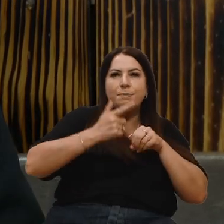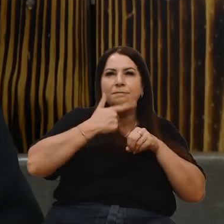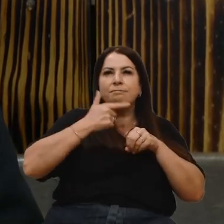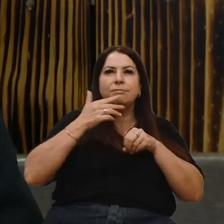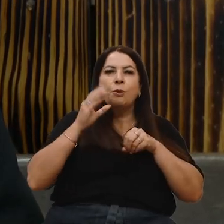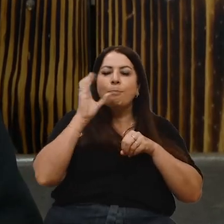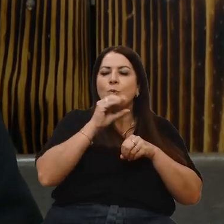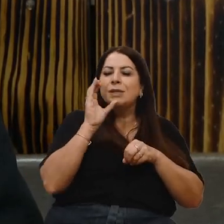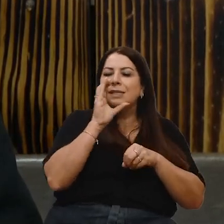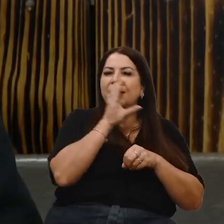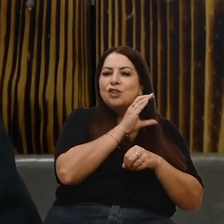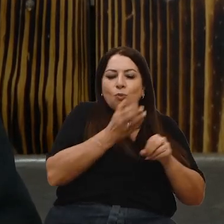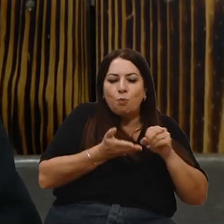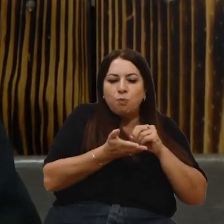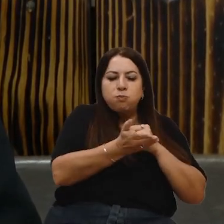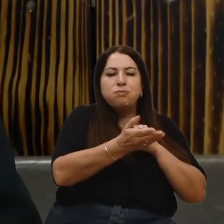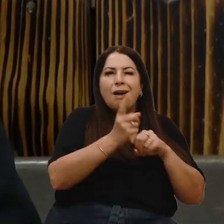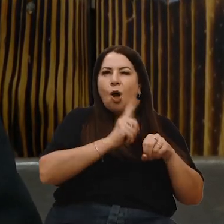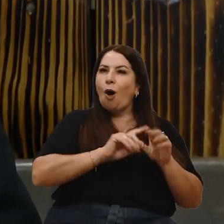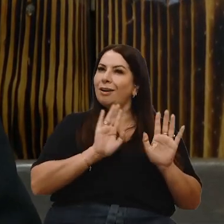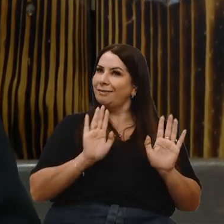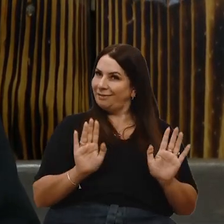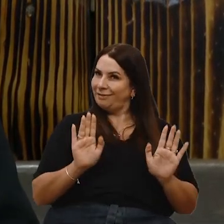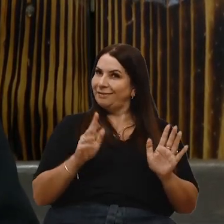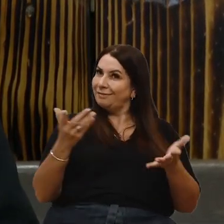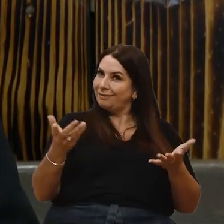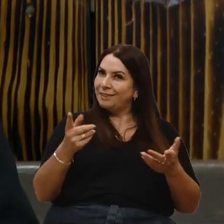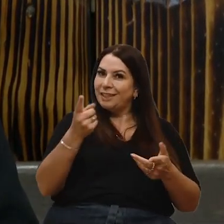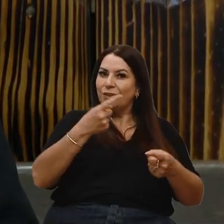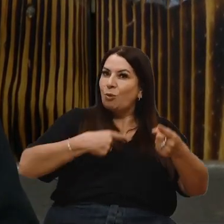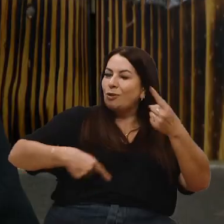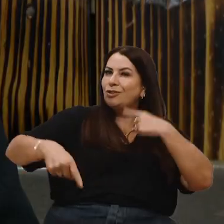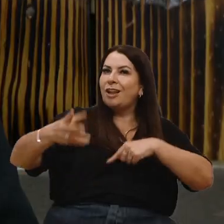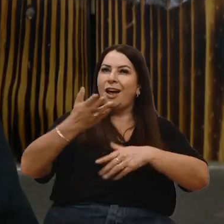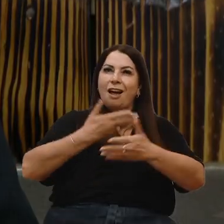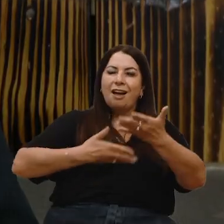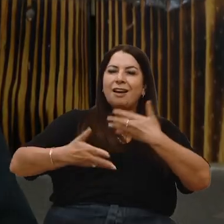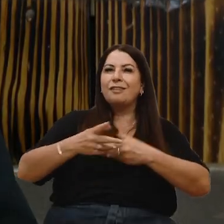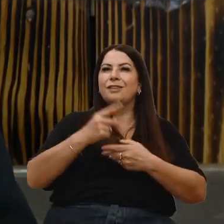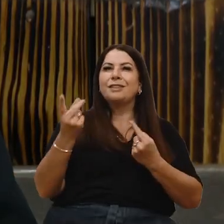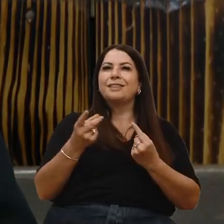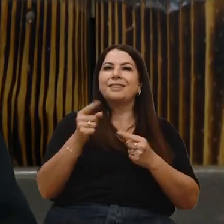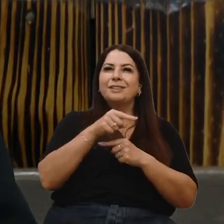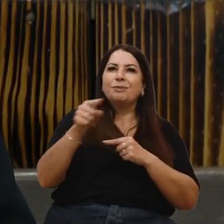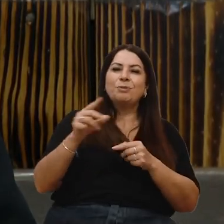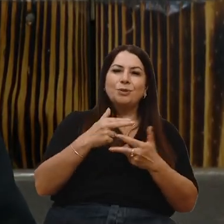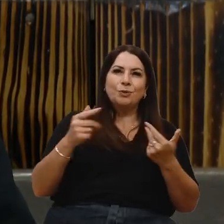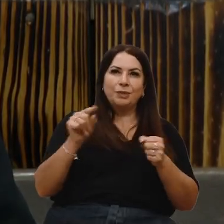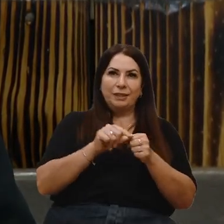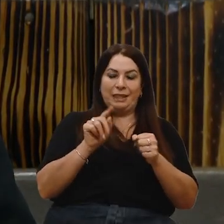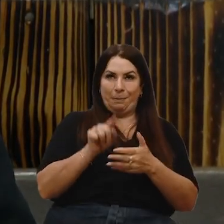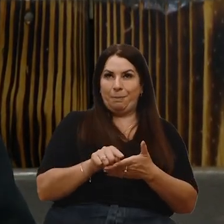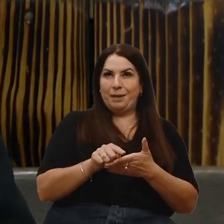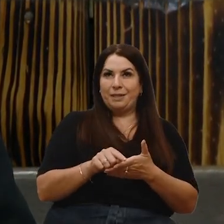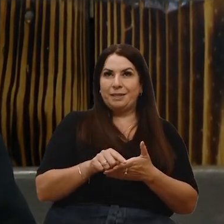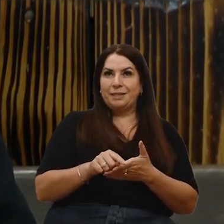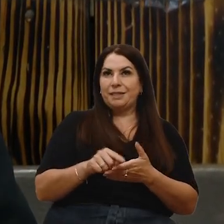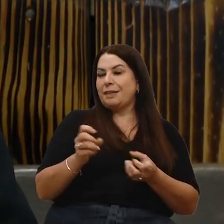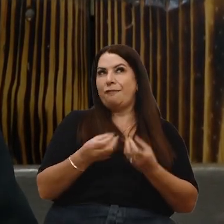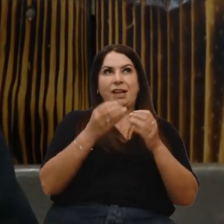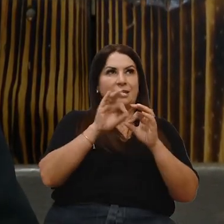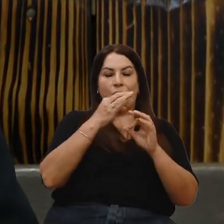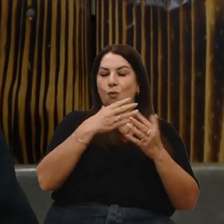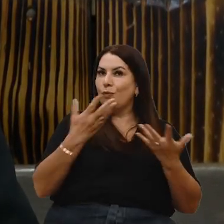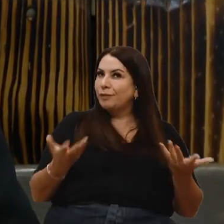e aquele pão quentinho feito no forno na hora. Então a gente vê ali que tem uma rotatividade muito grande, é uma das atrações nossa aqui da Festa